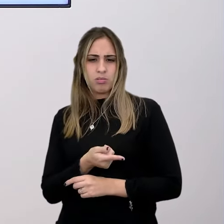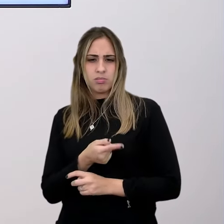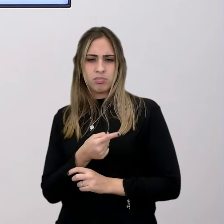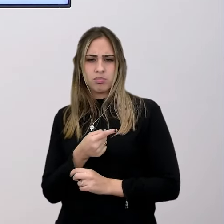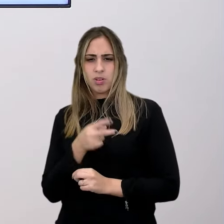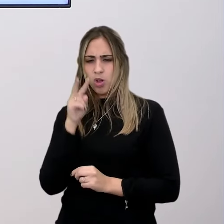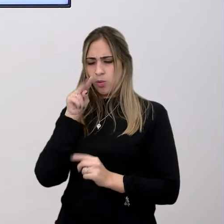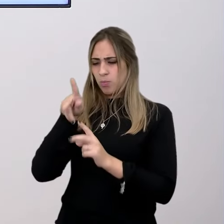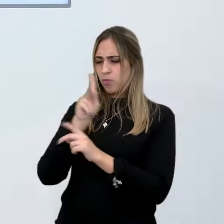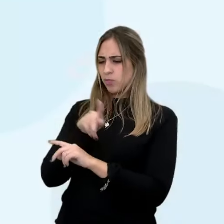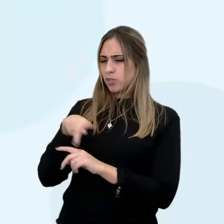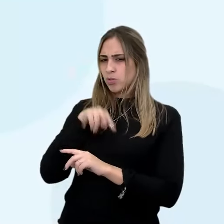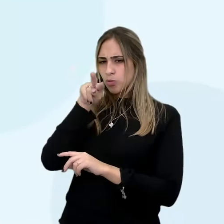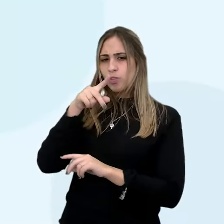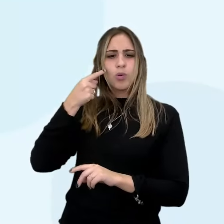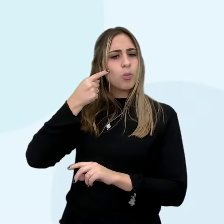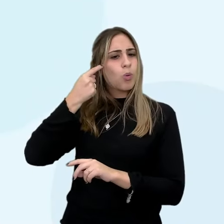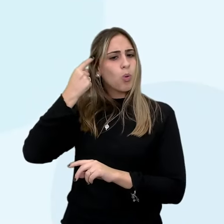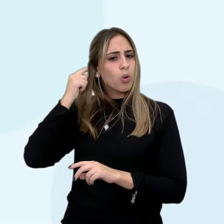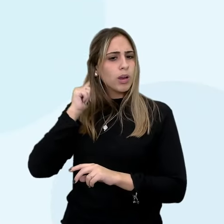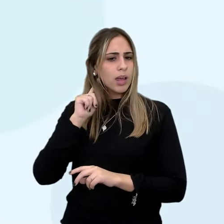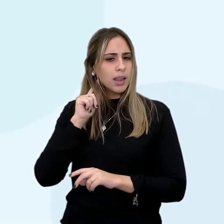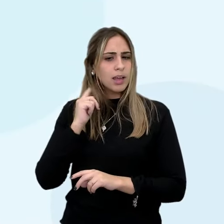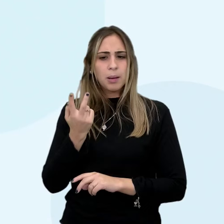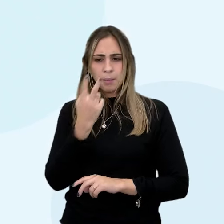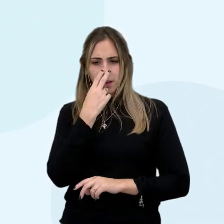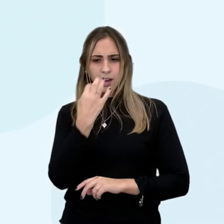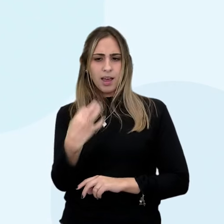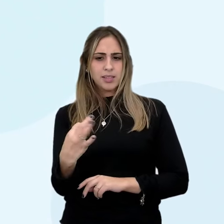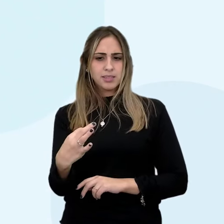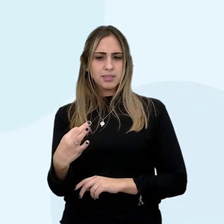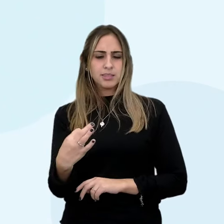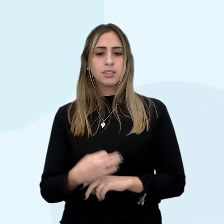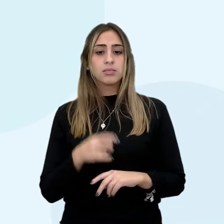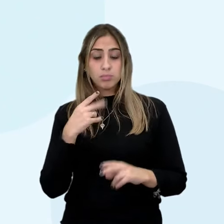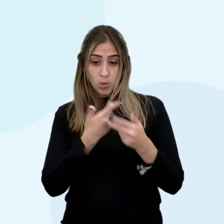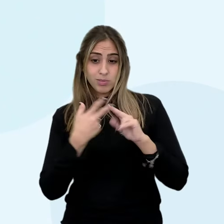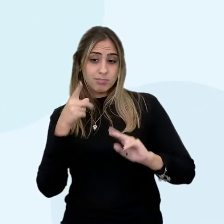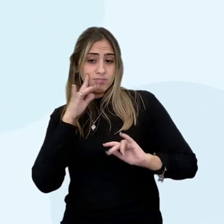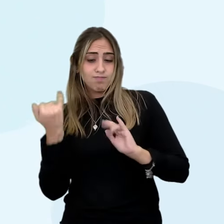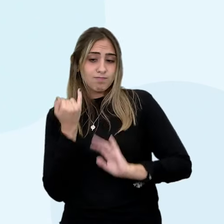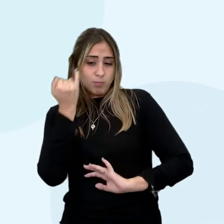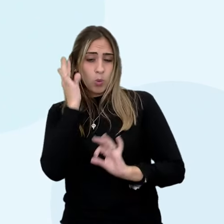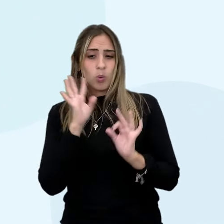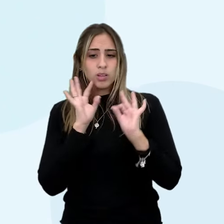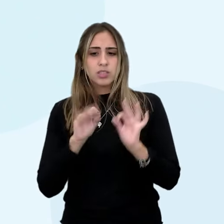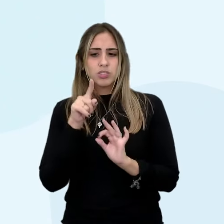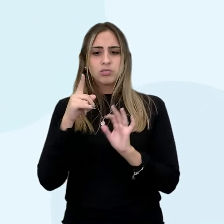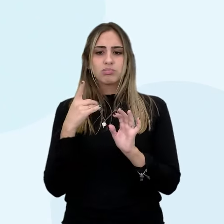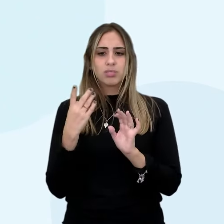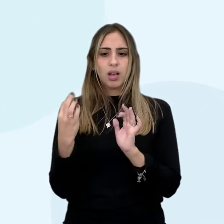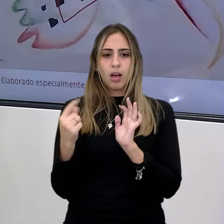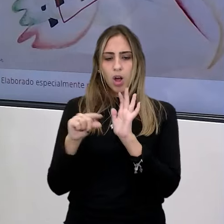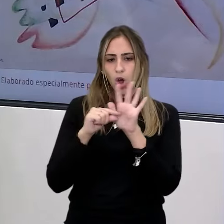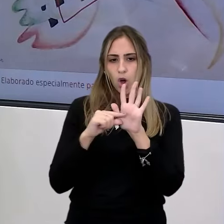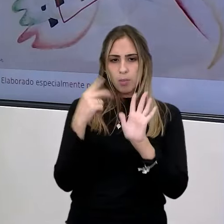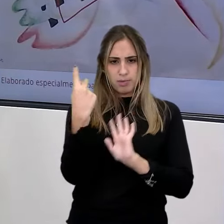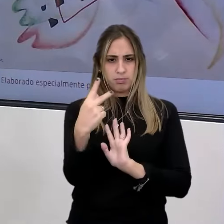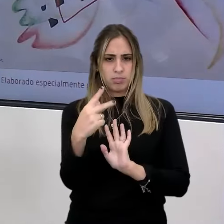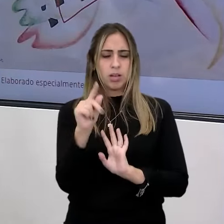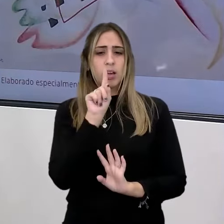aqui ai para o senhor tô vendo humor ele aqui ó pode ser uma orelha mas o elemento fundamental da obra do kandinsky